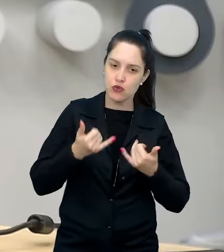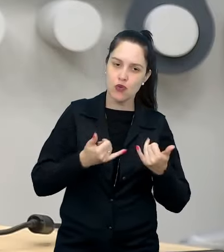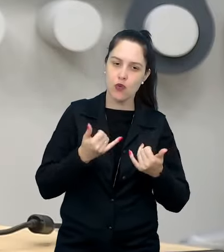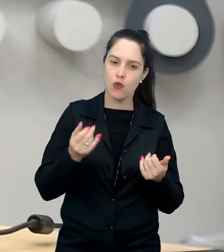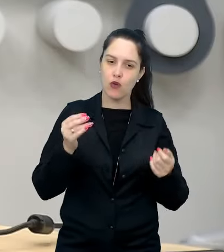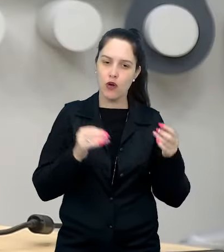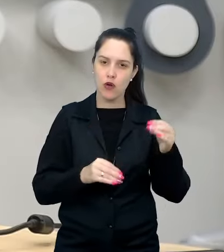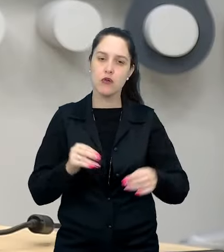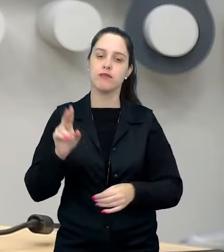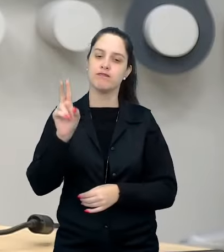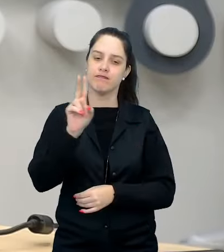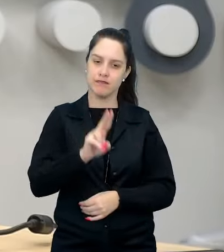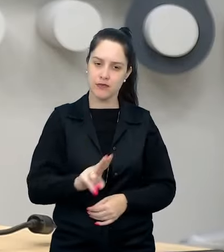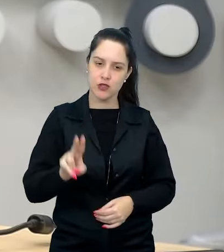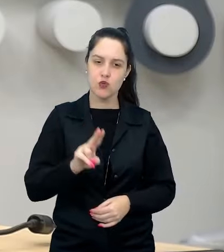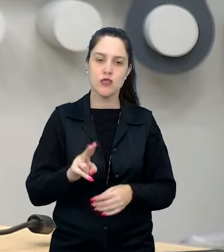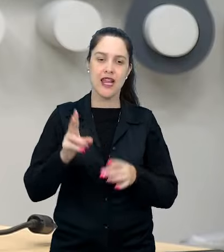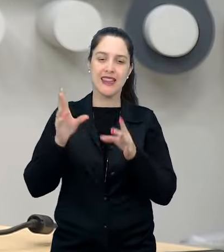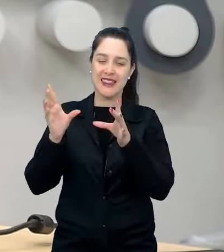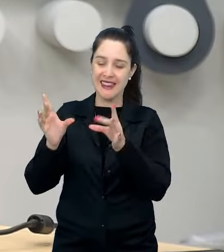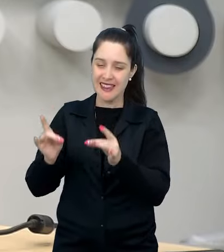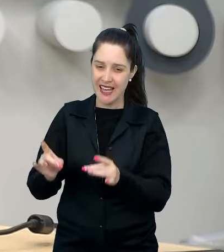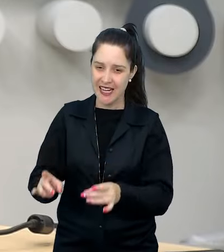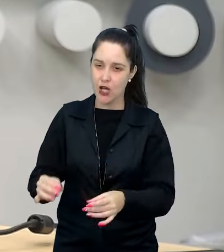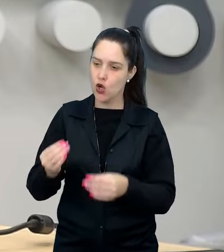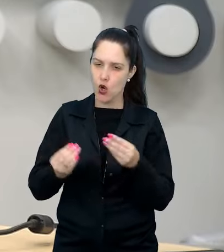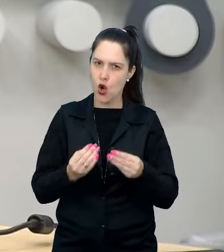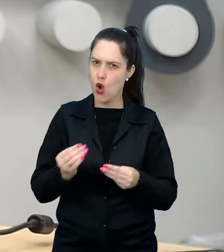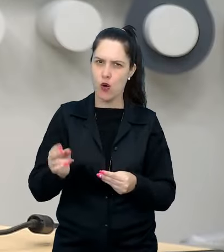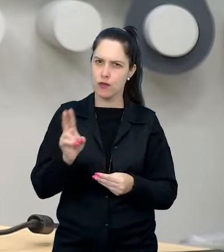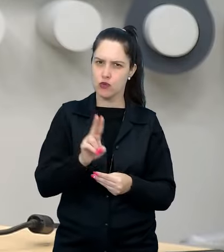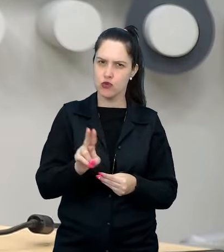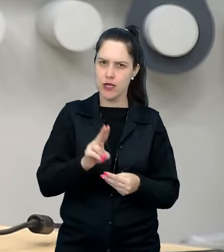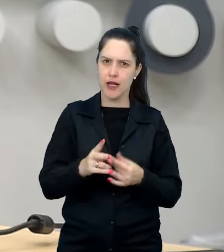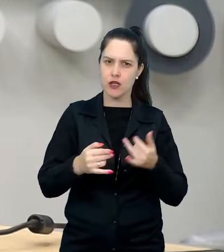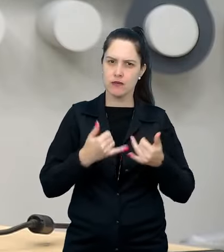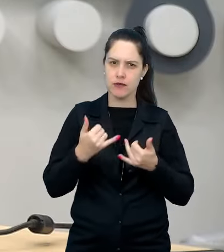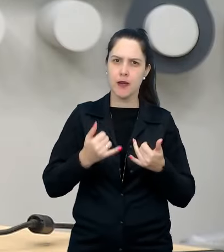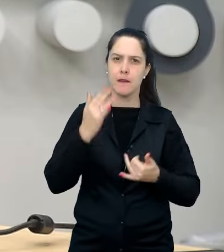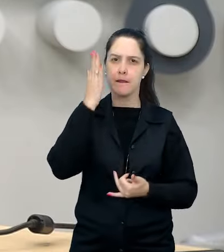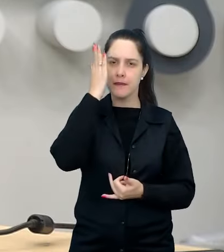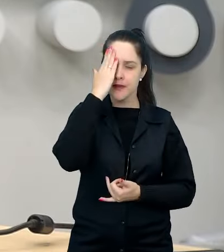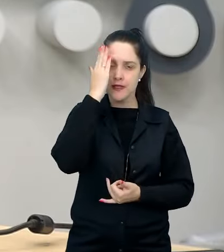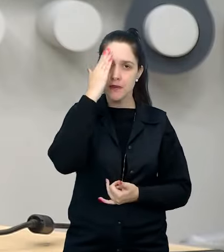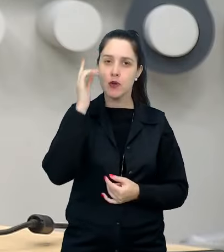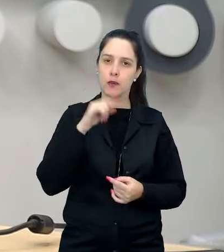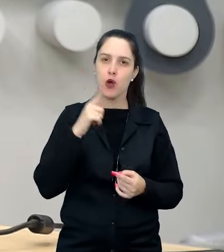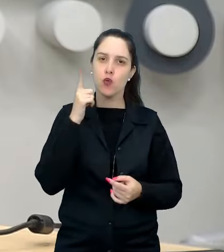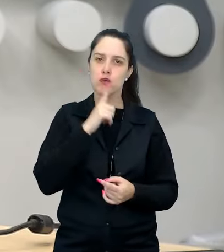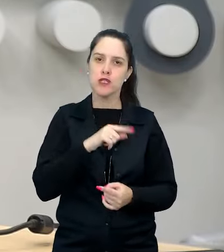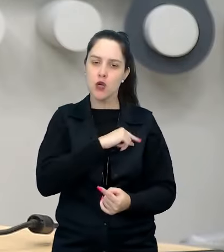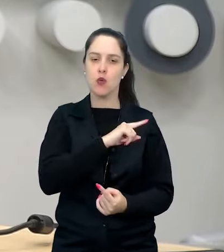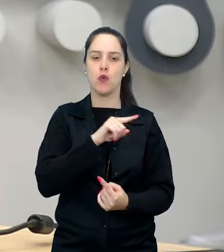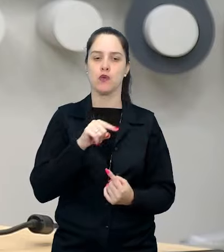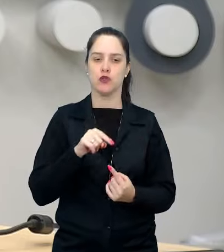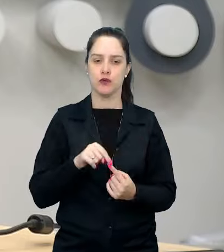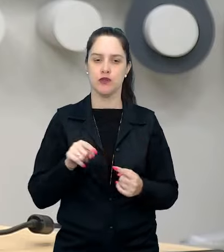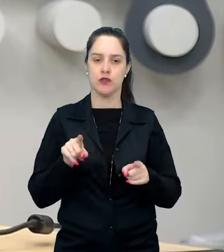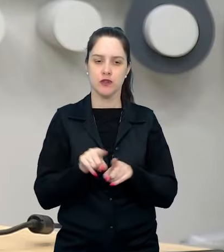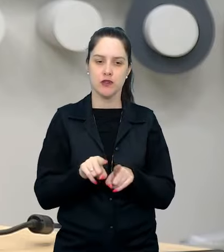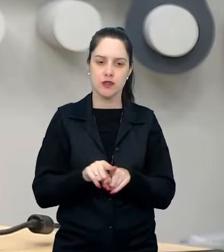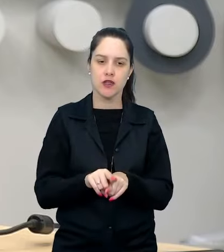que usa técnicas e elementos de jogos para que você atinja algum objetivo. E também essa é a